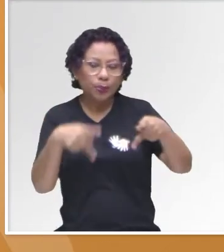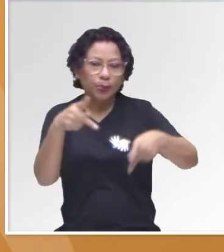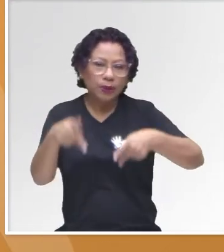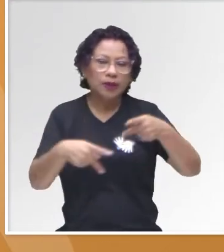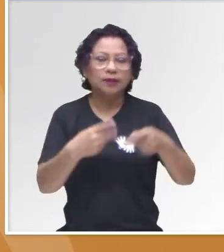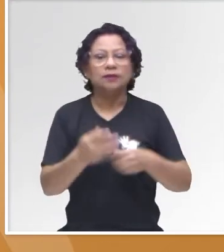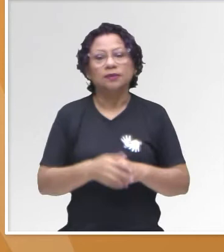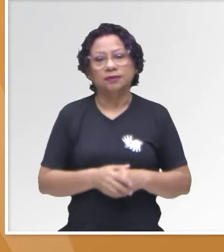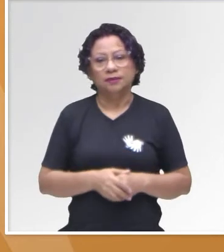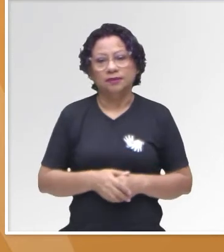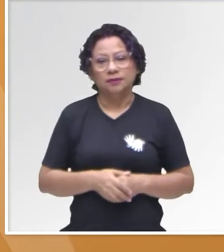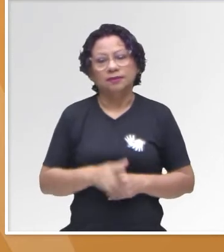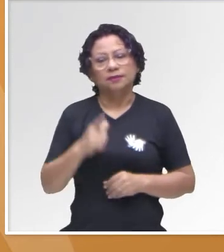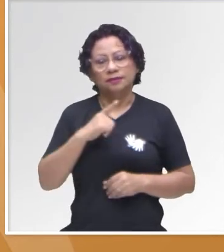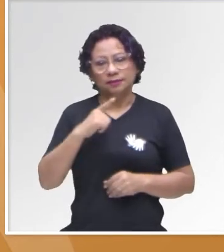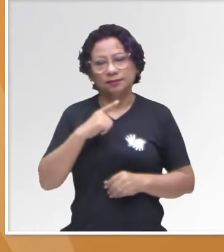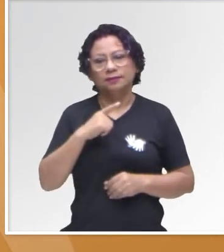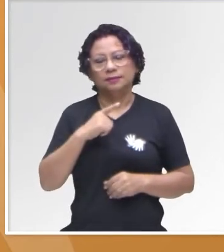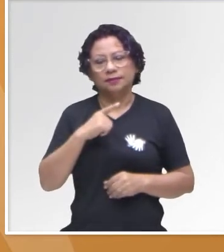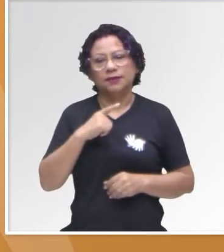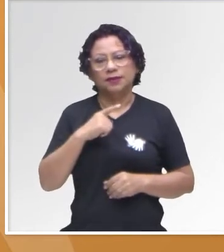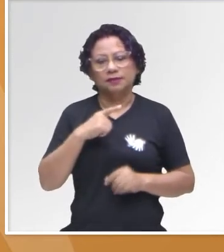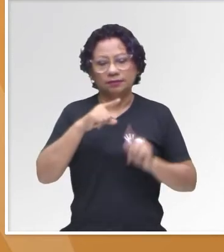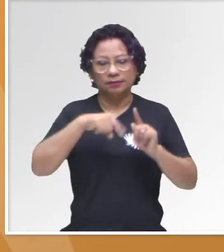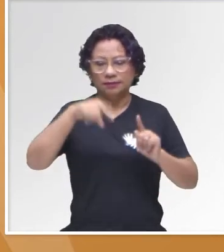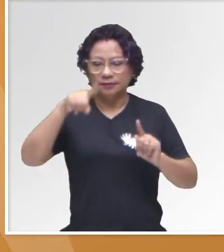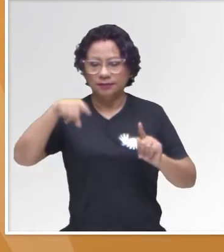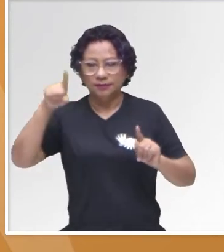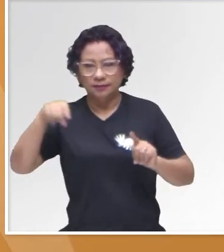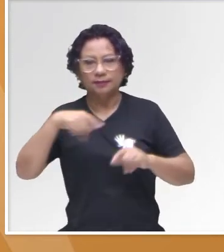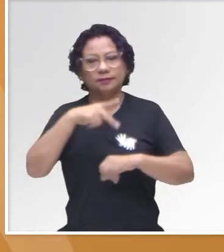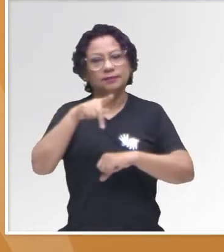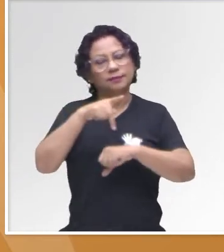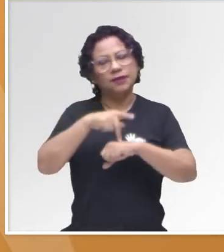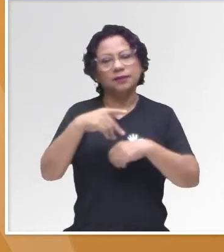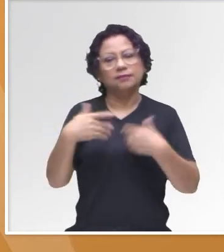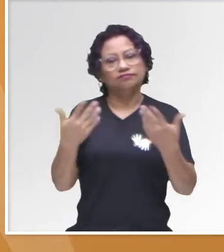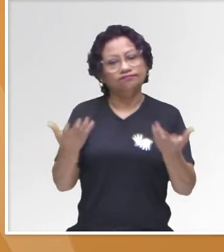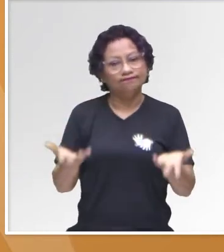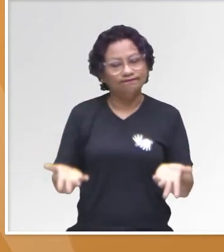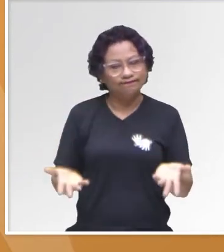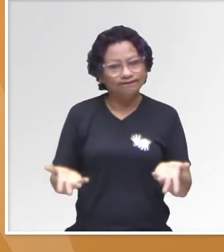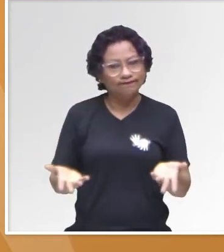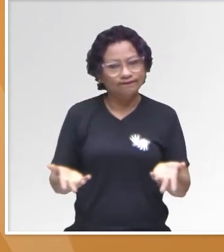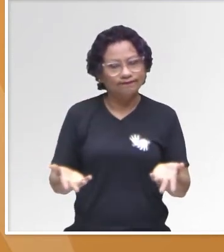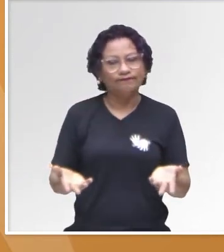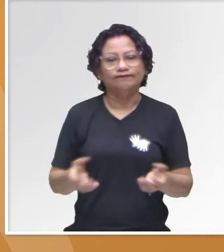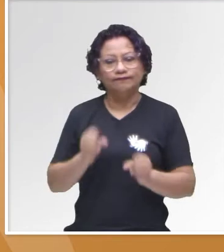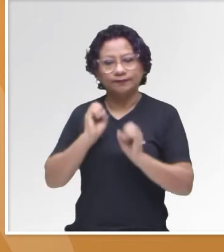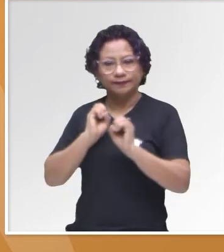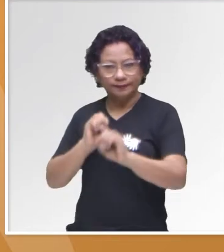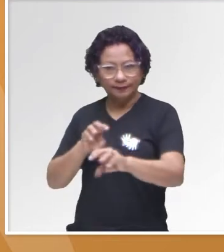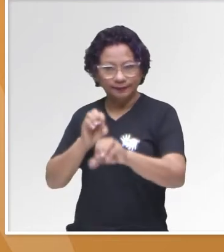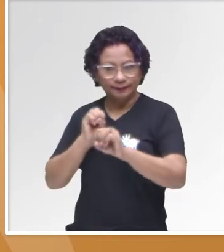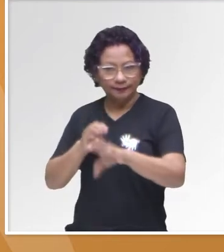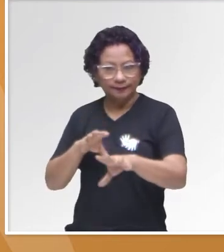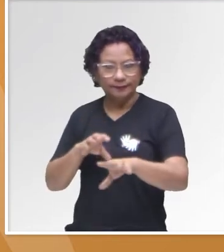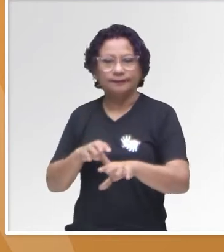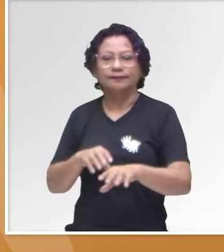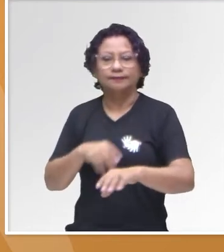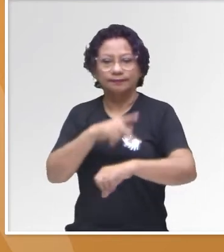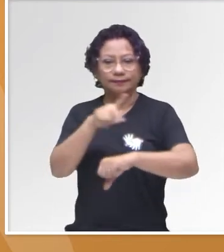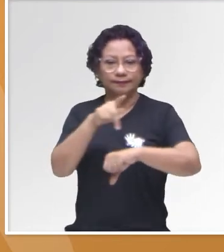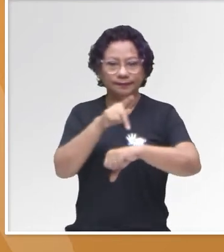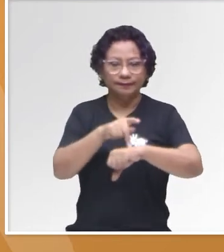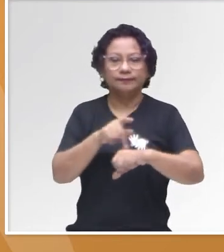um determinado país, né? Aí são levadas em consideração a questão da educação, né, de um determinado país. É